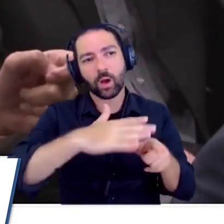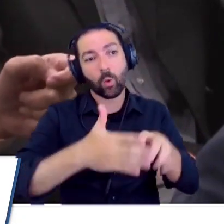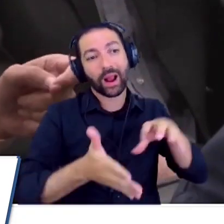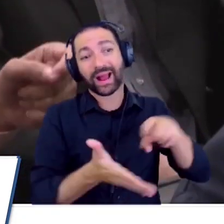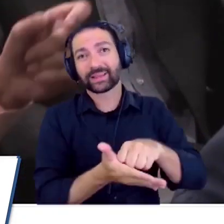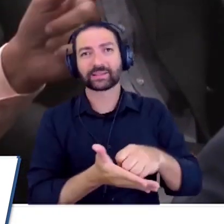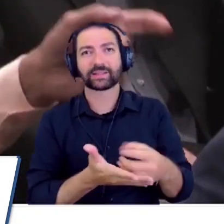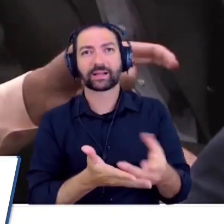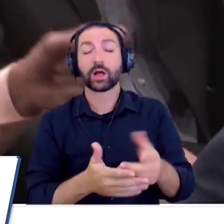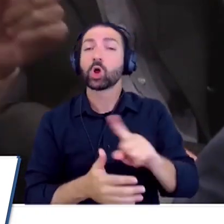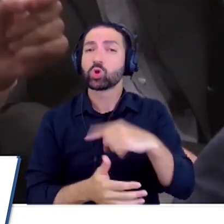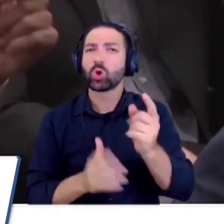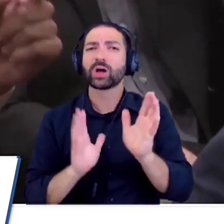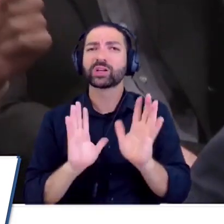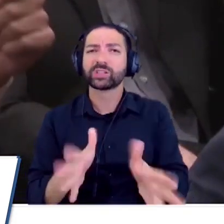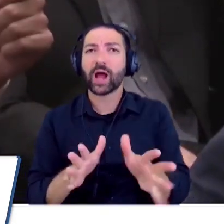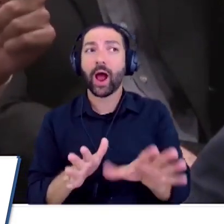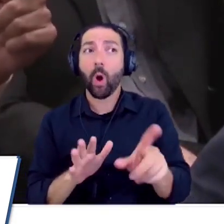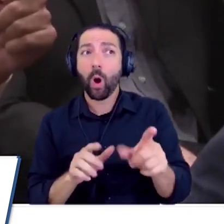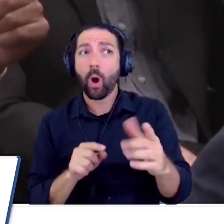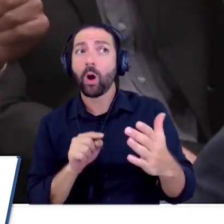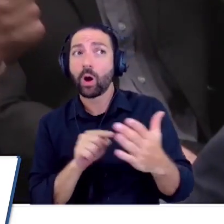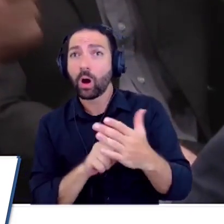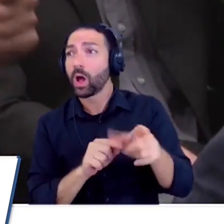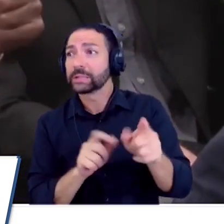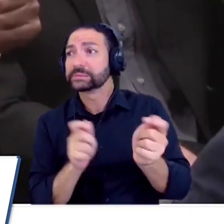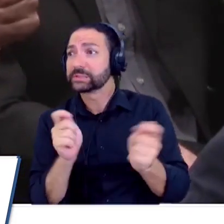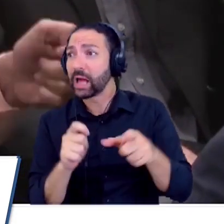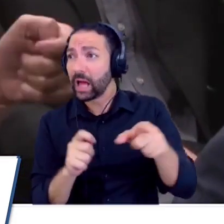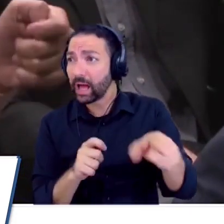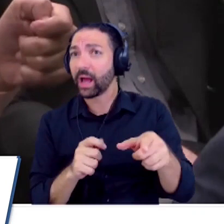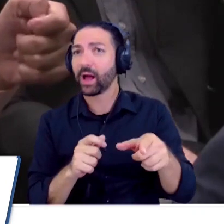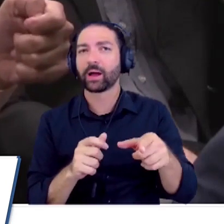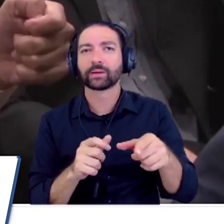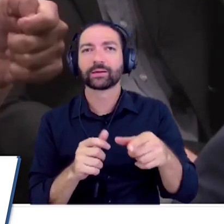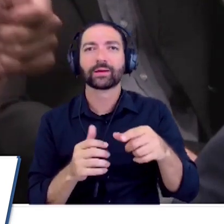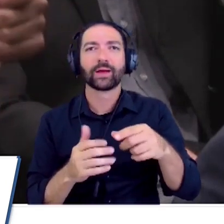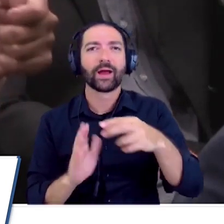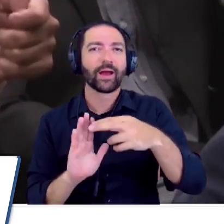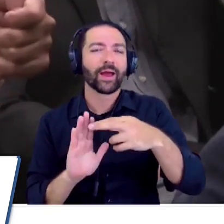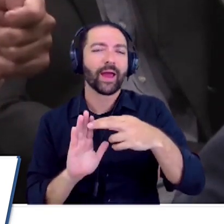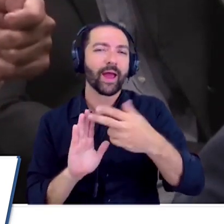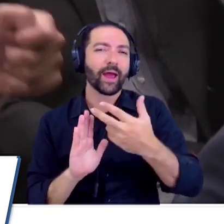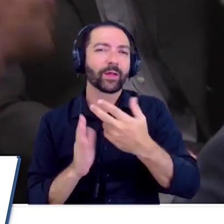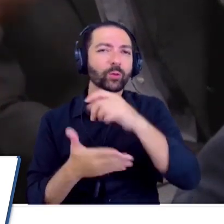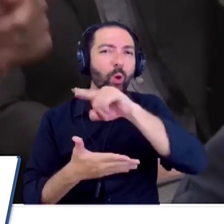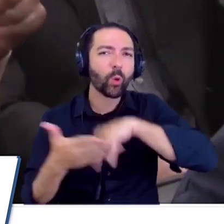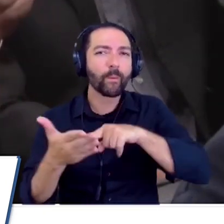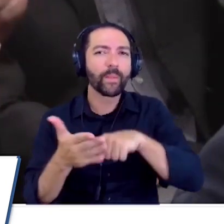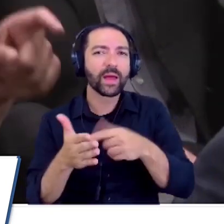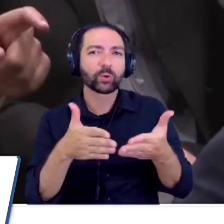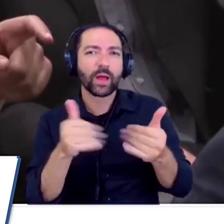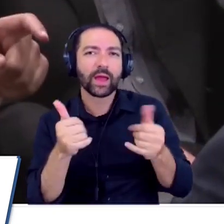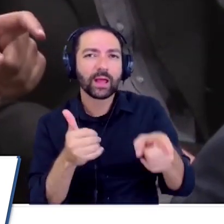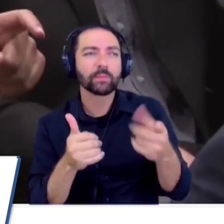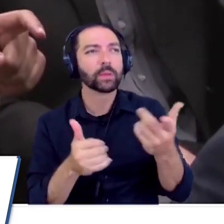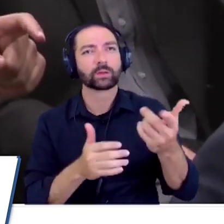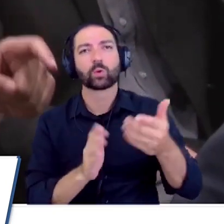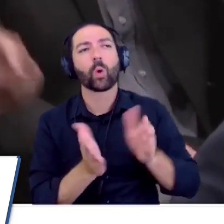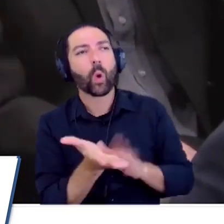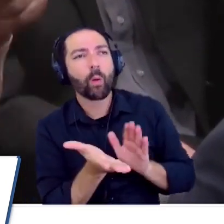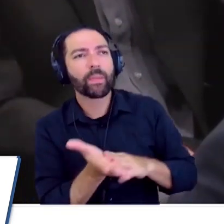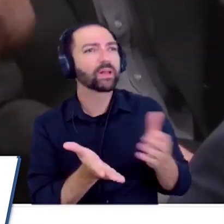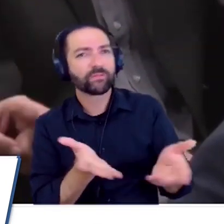indicações, requerimentos cobrando. Então, o que que eu espero do Ministério Público? Que chame as